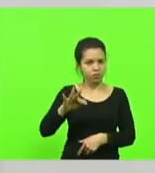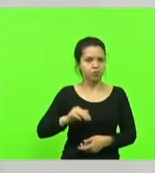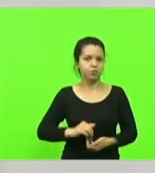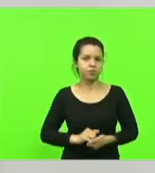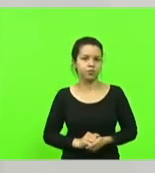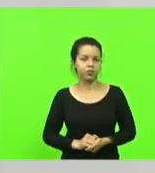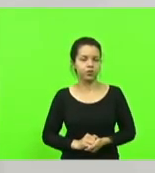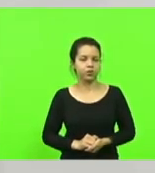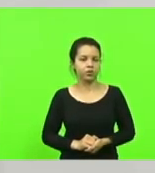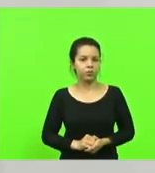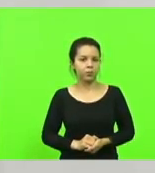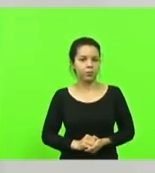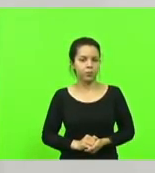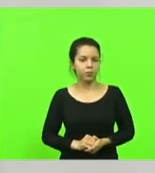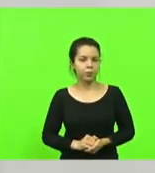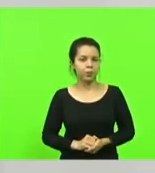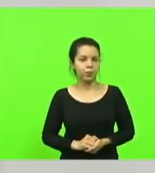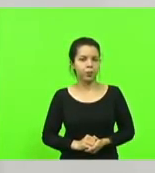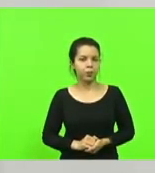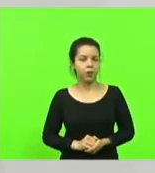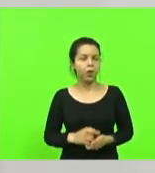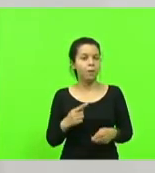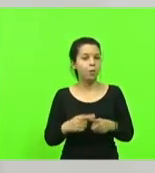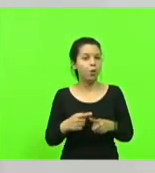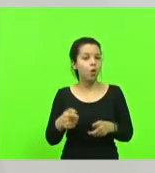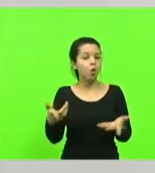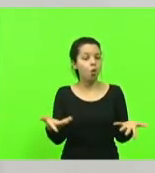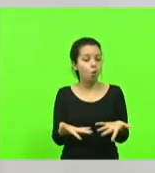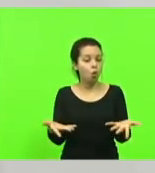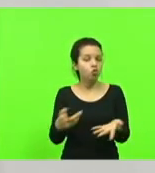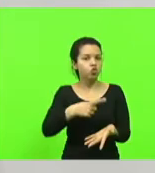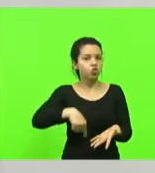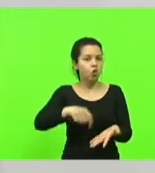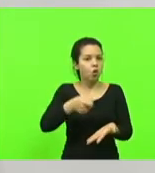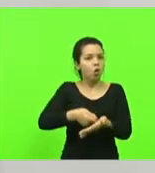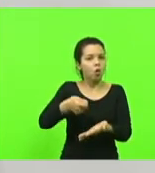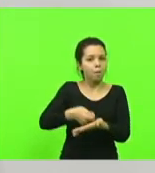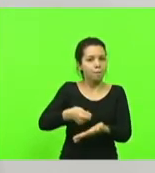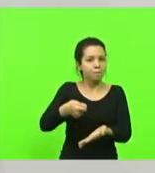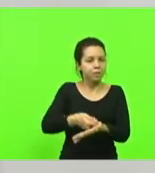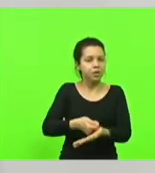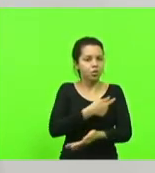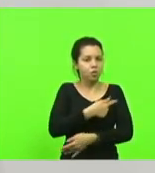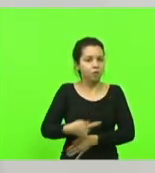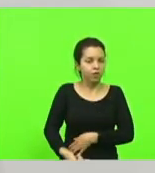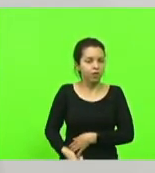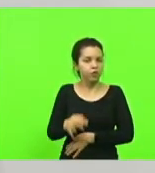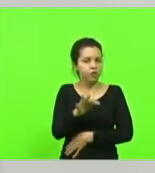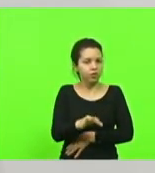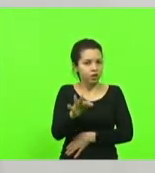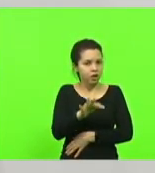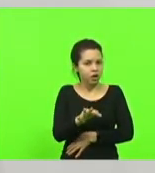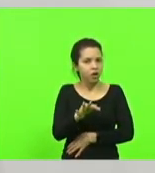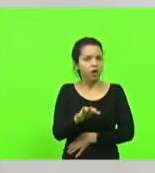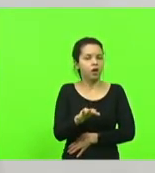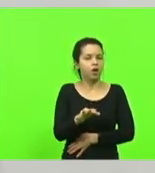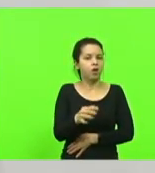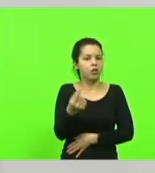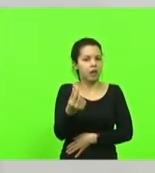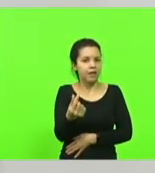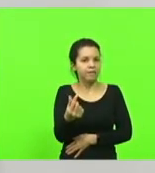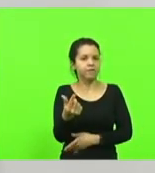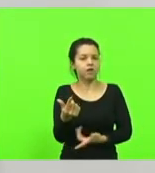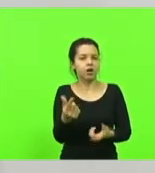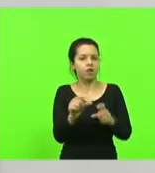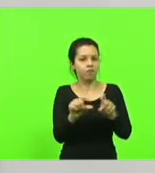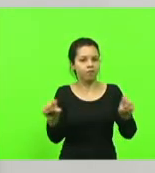por que se nós estamos hoje cobrando, que o governo federal está cobrando a tarifa vermelha, daqui a